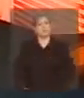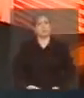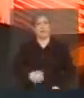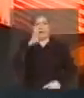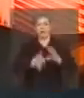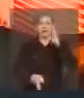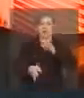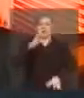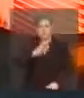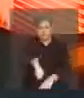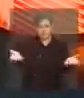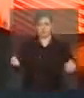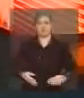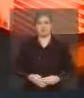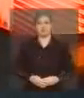Acuse.